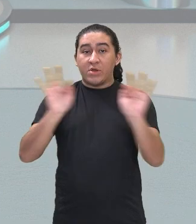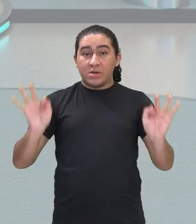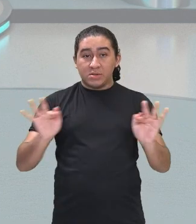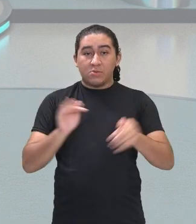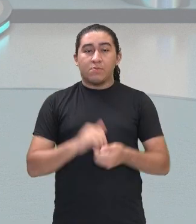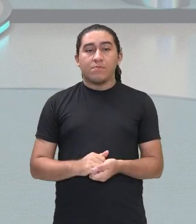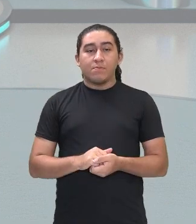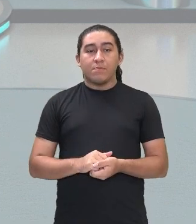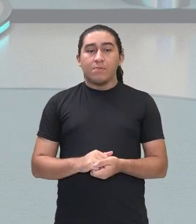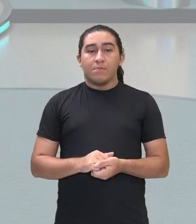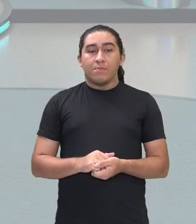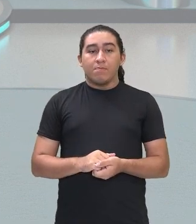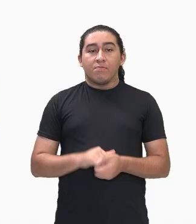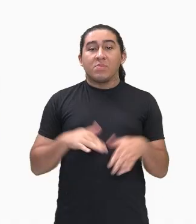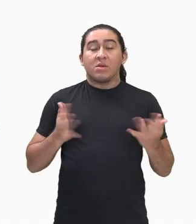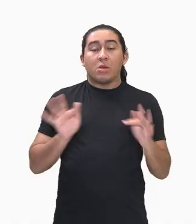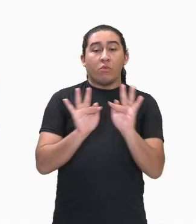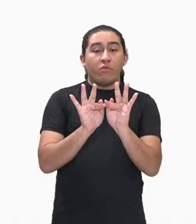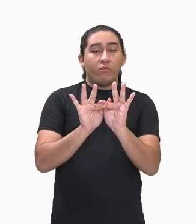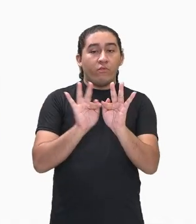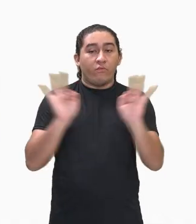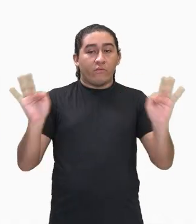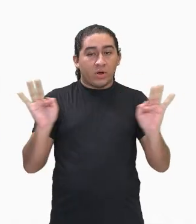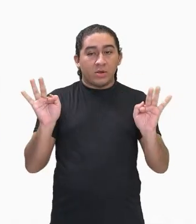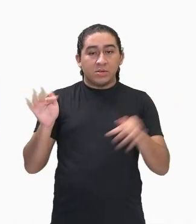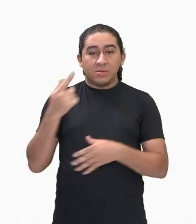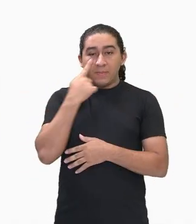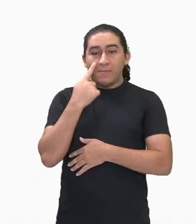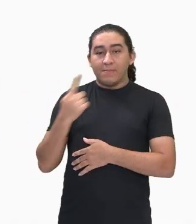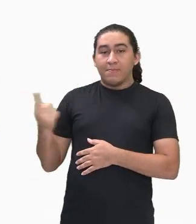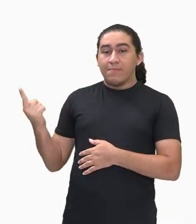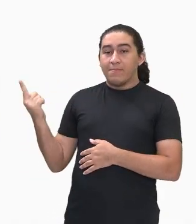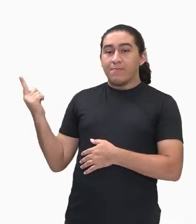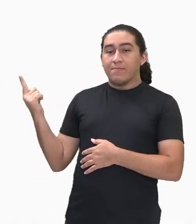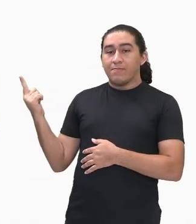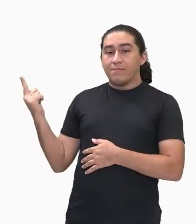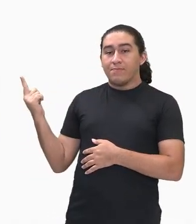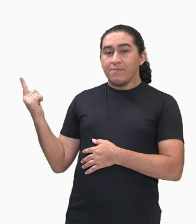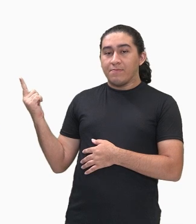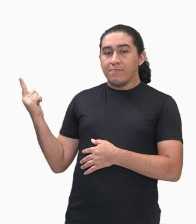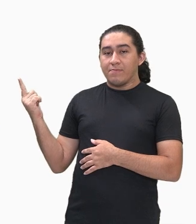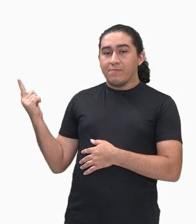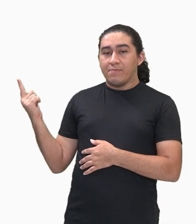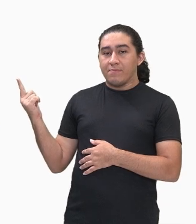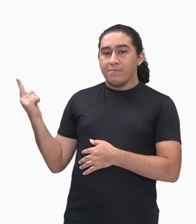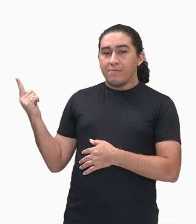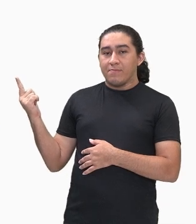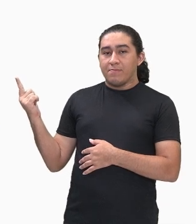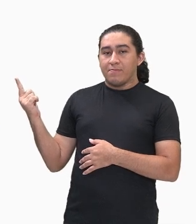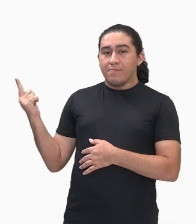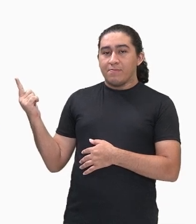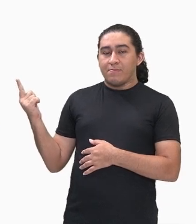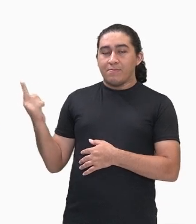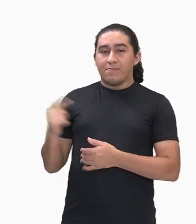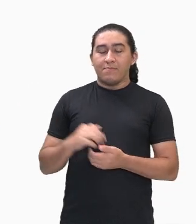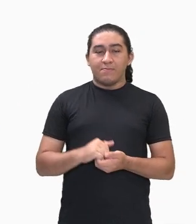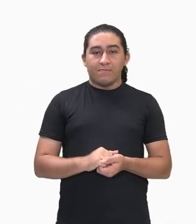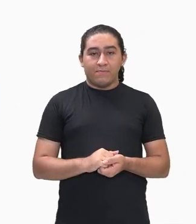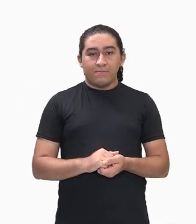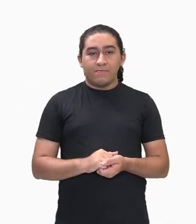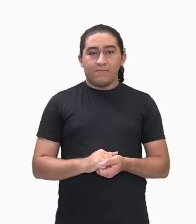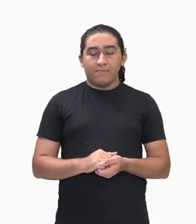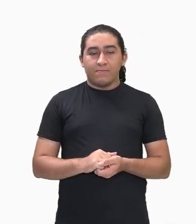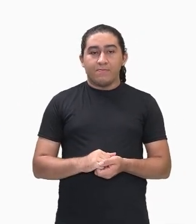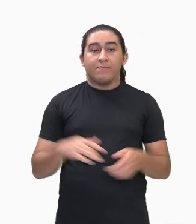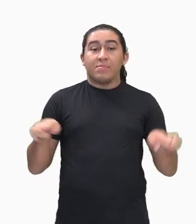ver aqui uma frase, para a gente iniciar a pontuação e em especial a gente